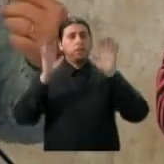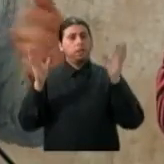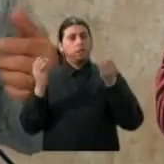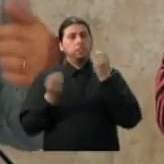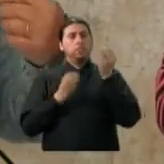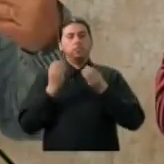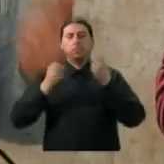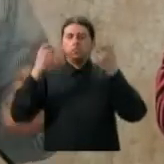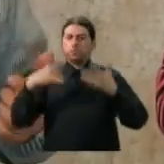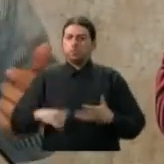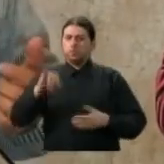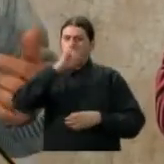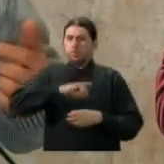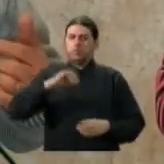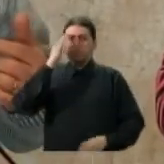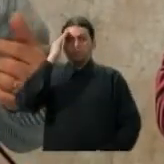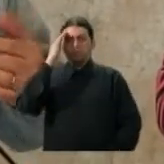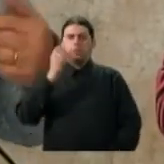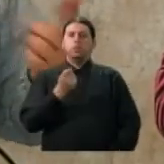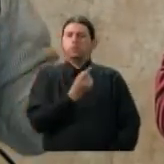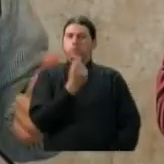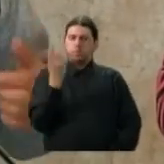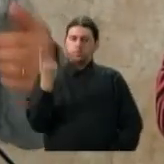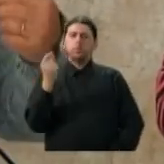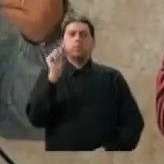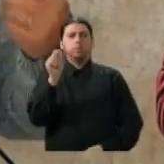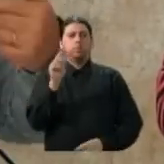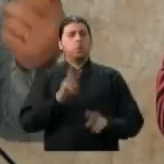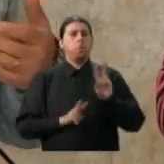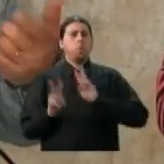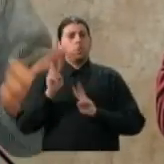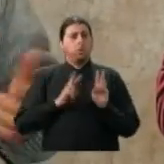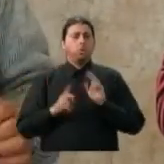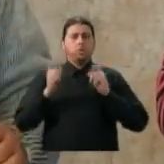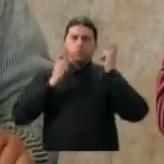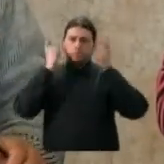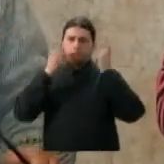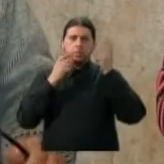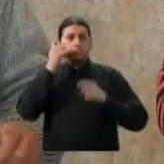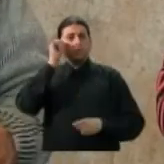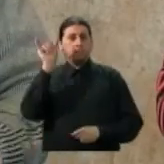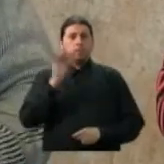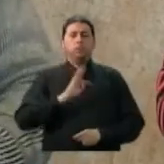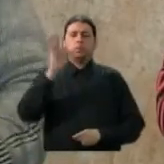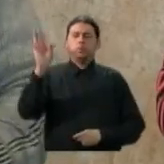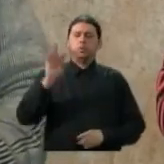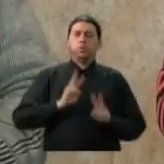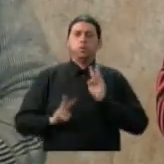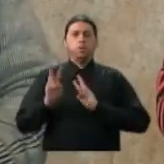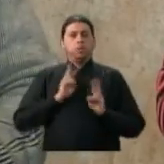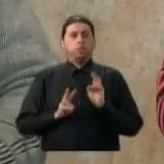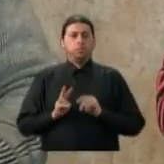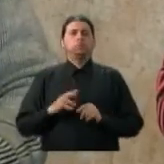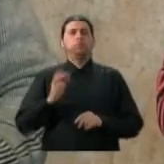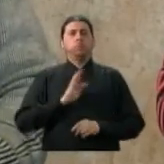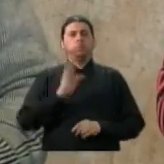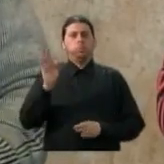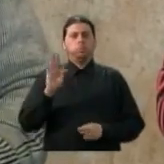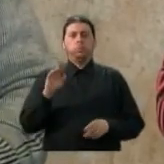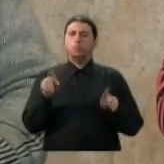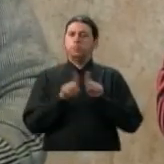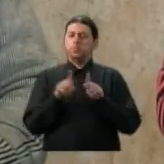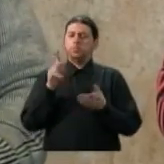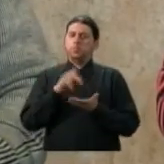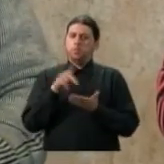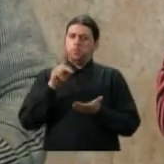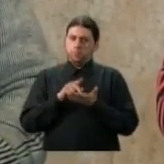para que realmente eles entendessem o cuidado, a preocupação com a prevenção e com os cuidados que devem ser tomados, né? Então,